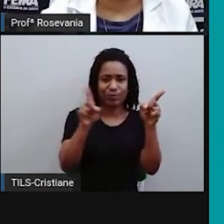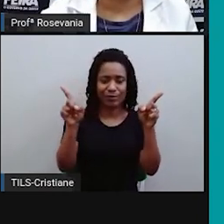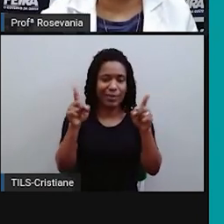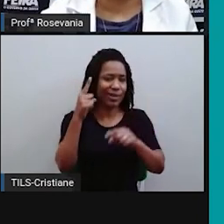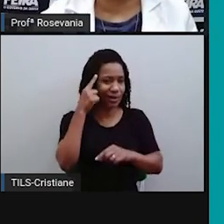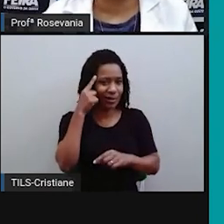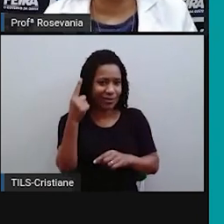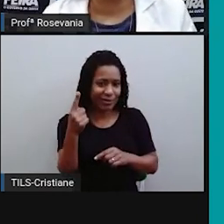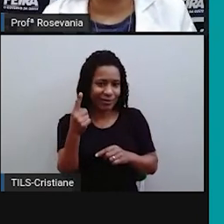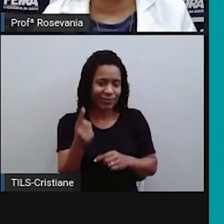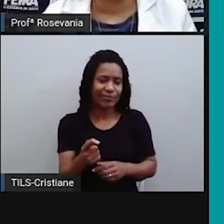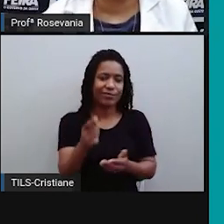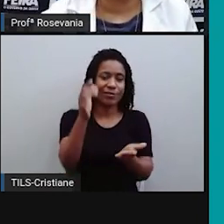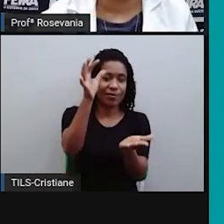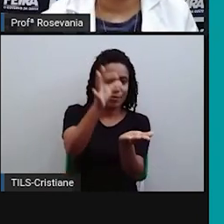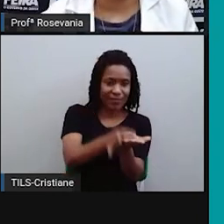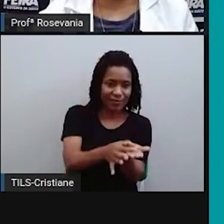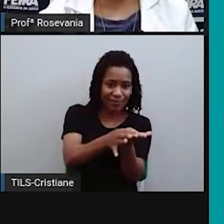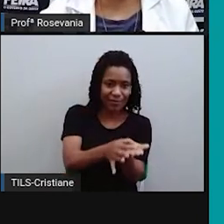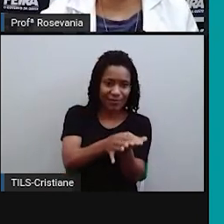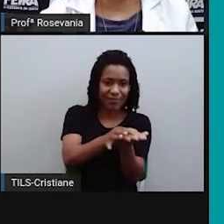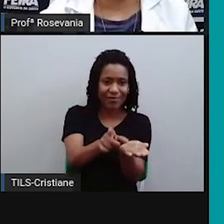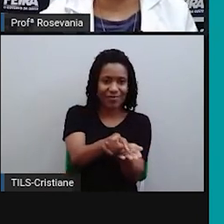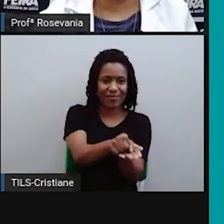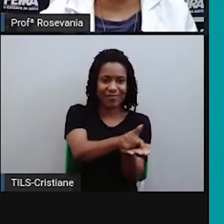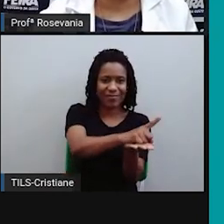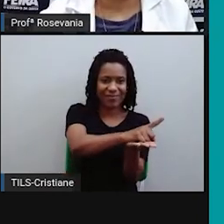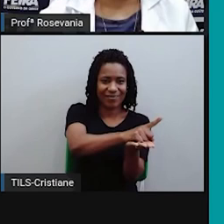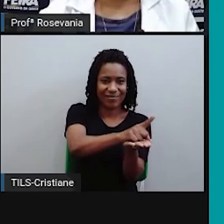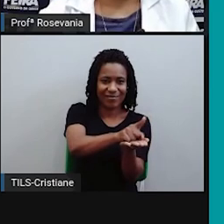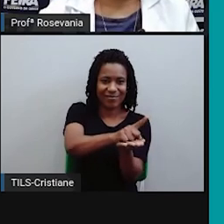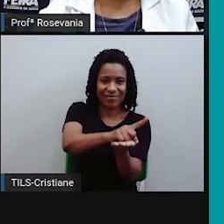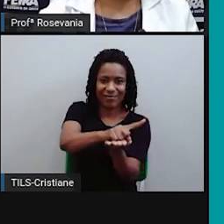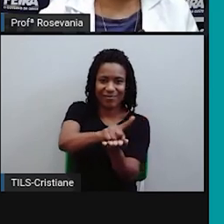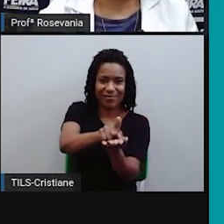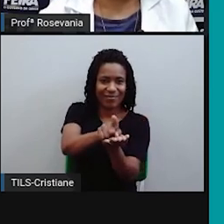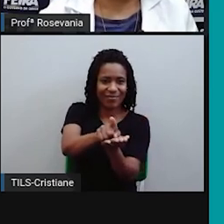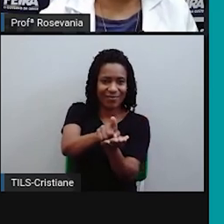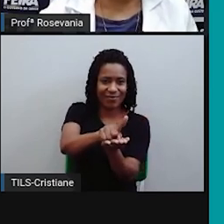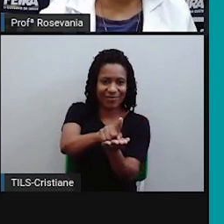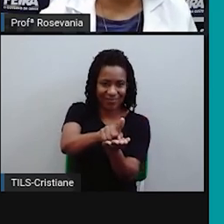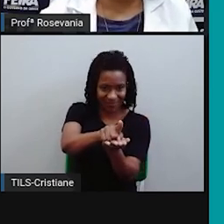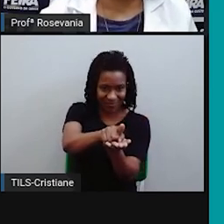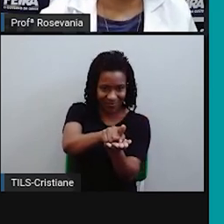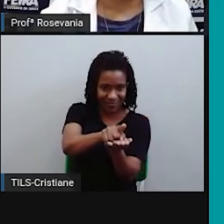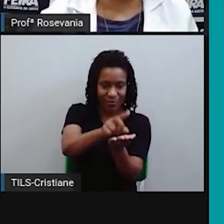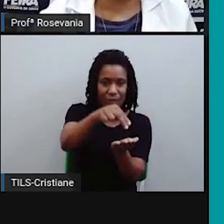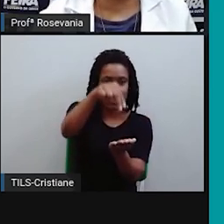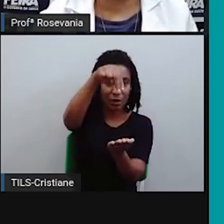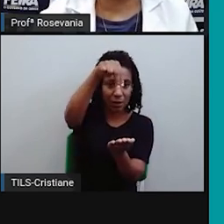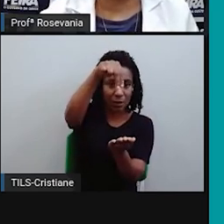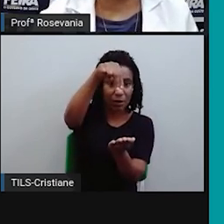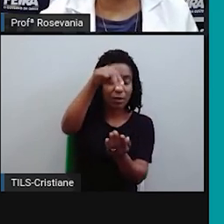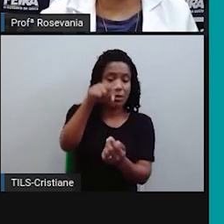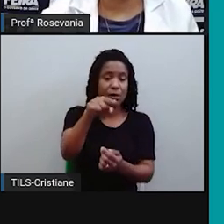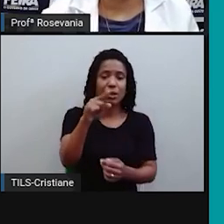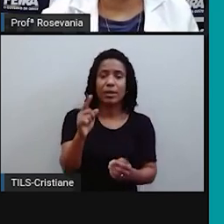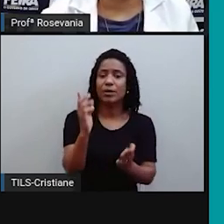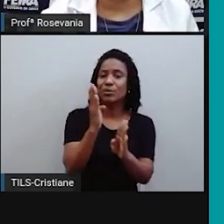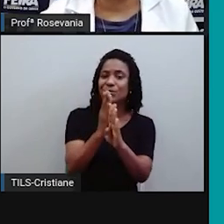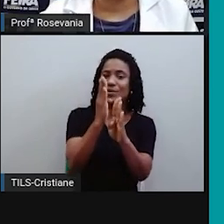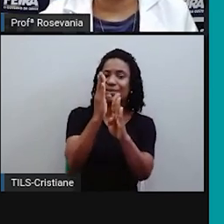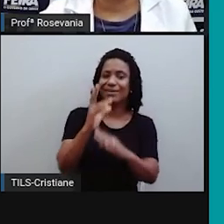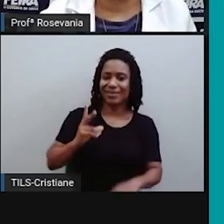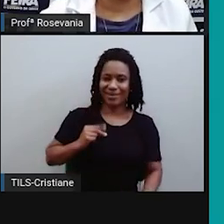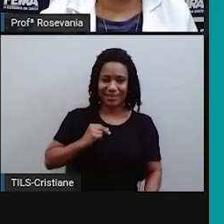chineses, né, ela está lá desde o século XIII ao século XV. É claro que ela foi muito importante no período das grandes